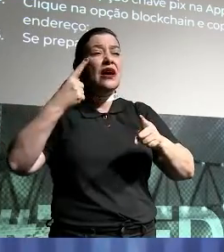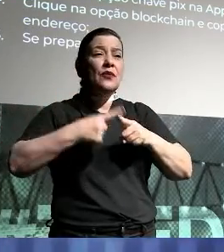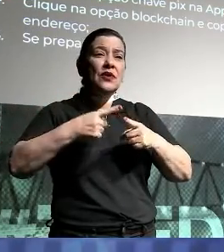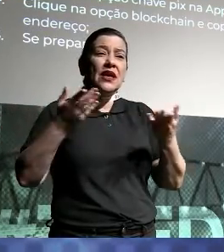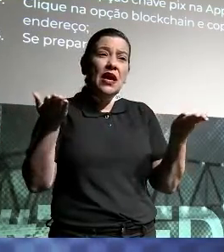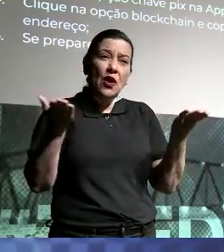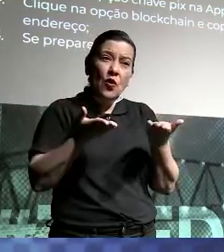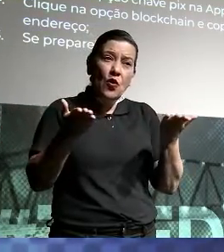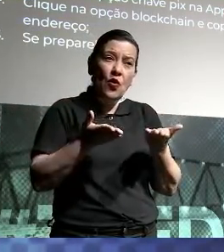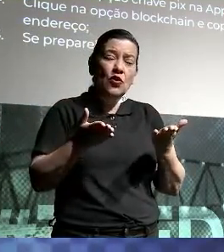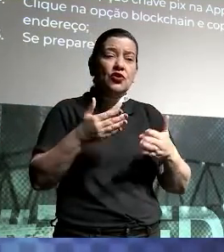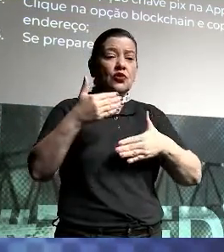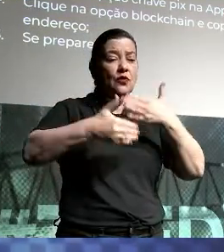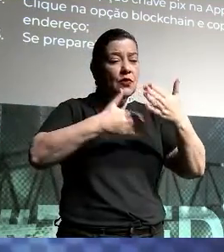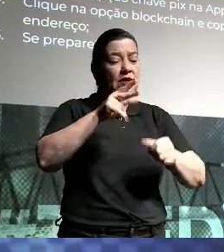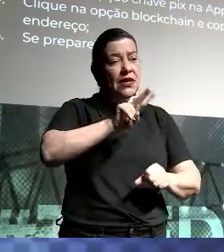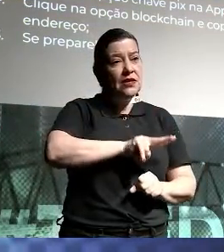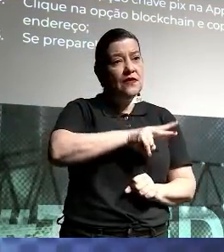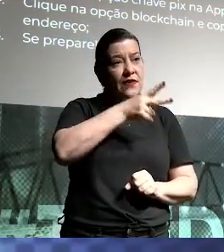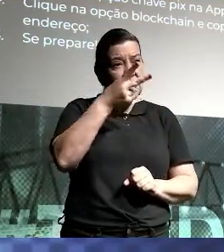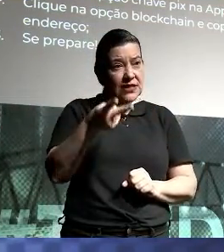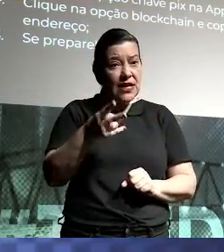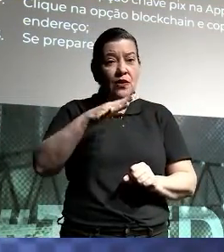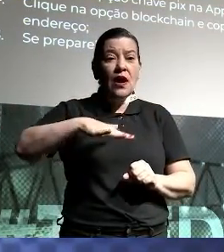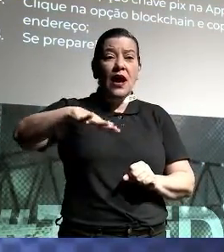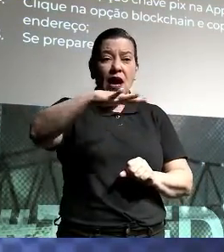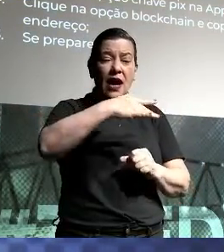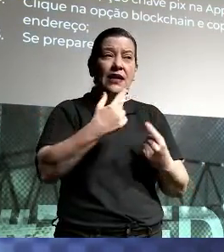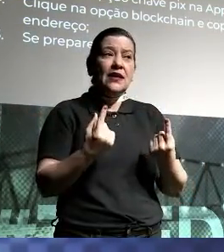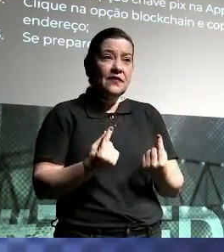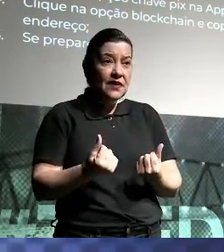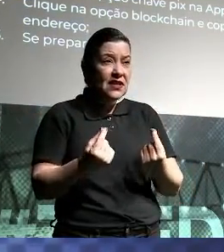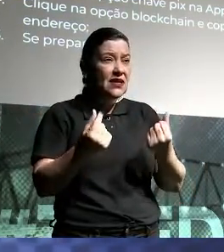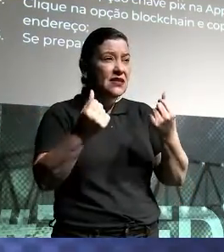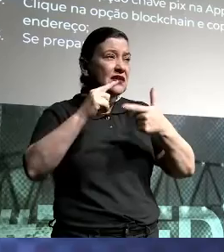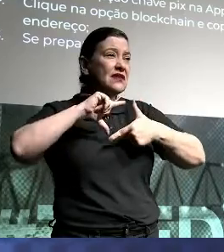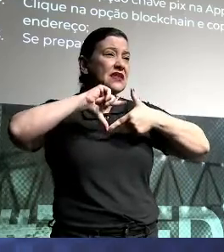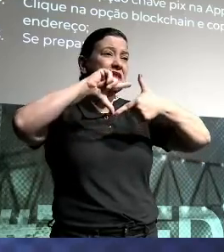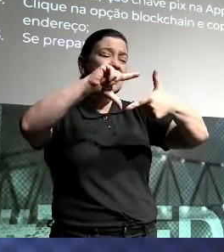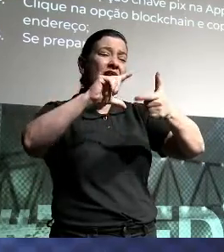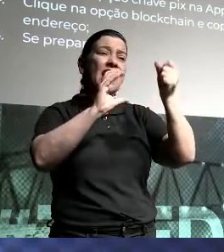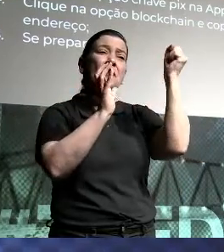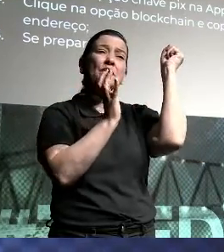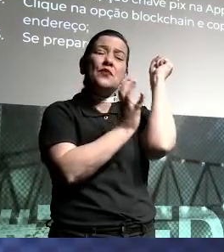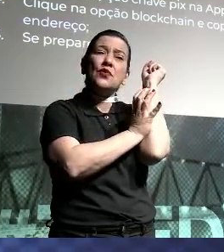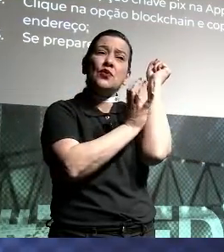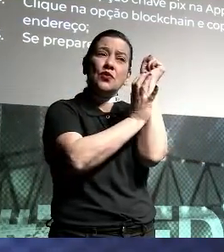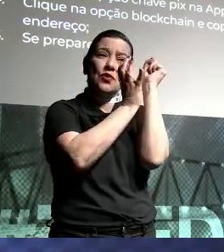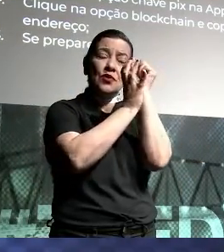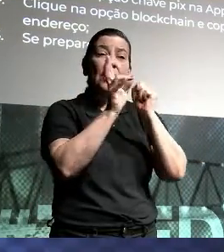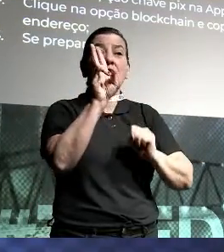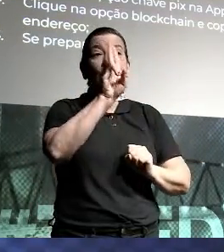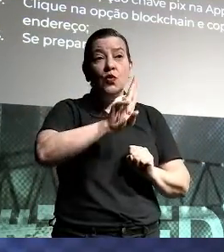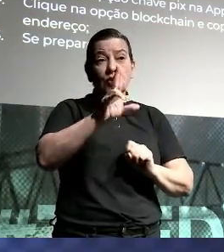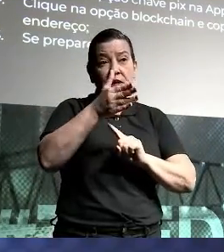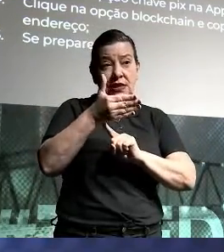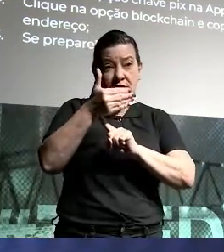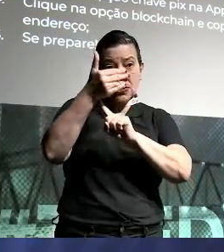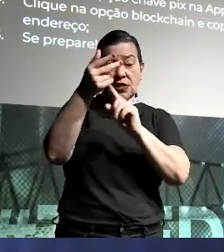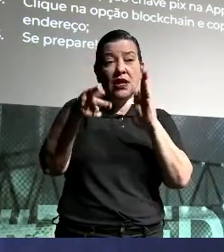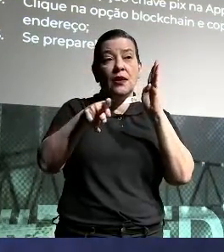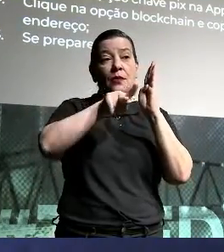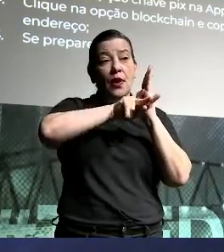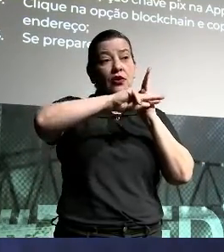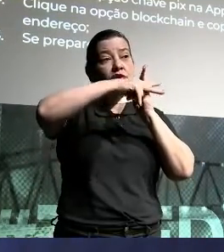transação financeira e o processo de financeiro hoje, pelo menos o tradicional, é muito burocrático. Então, usando essas tecnologias como blockchain,